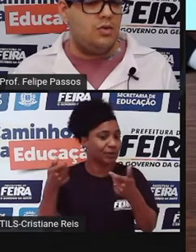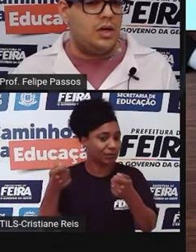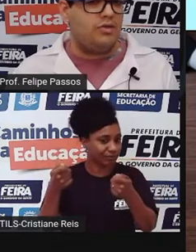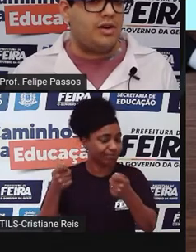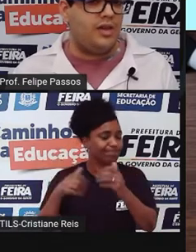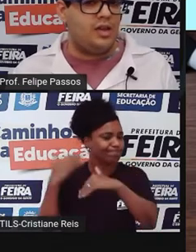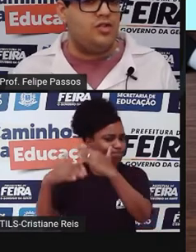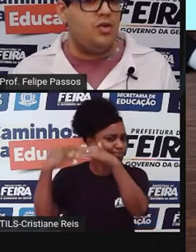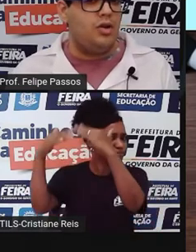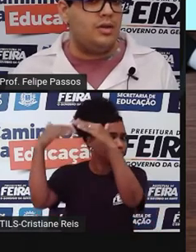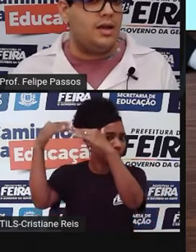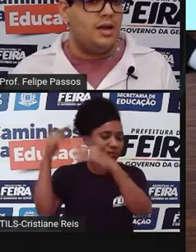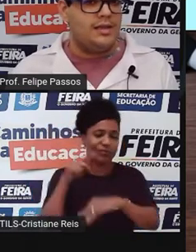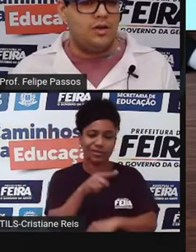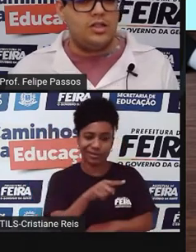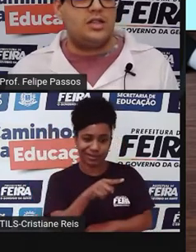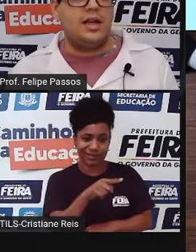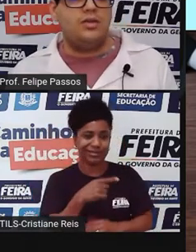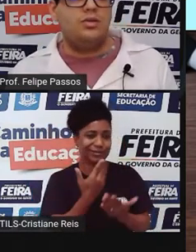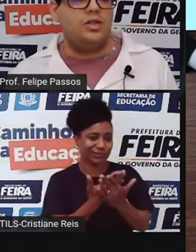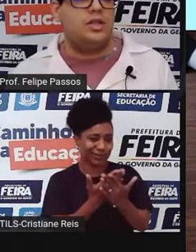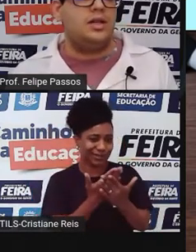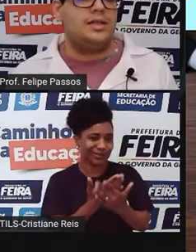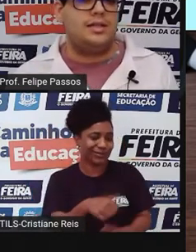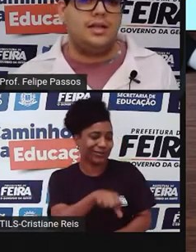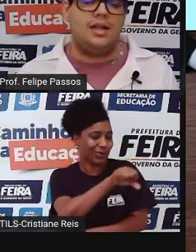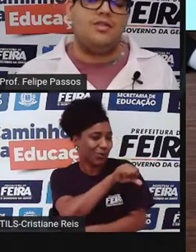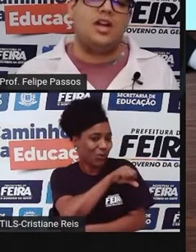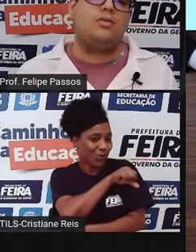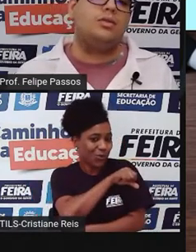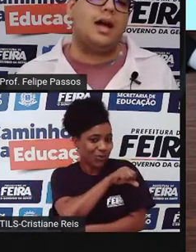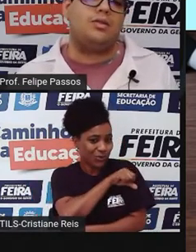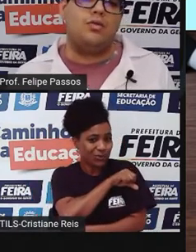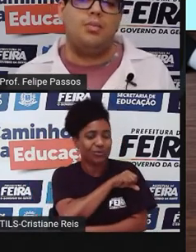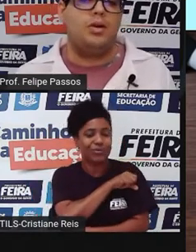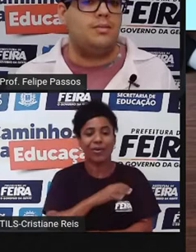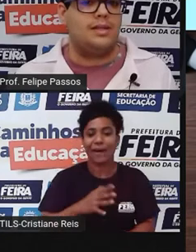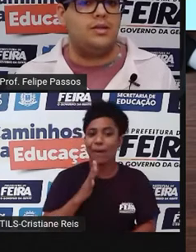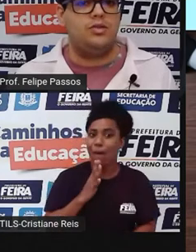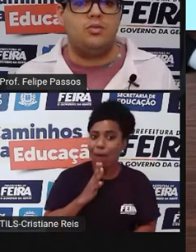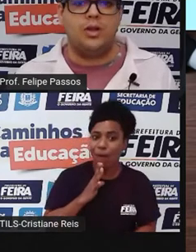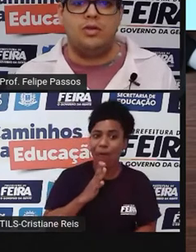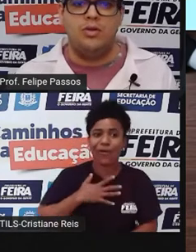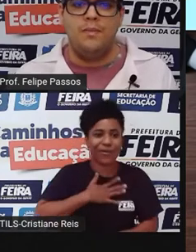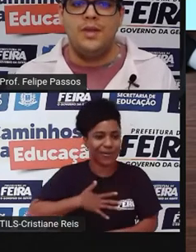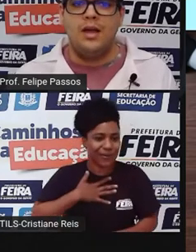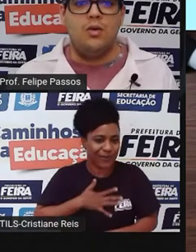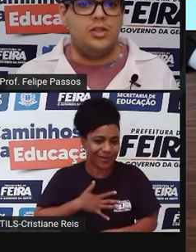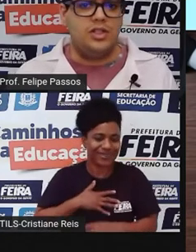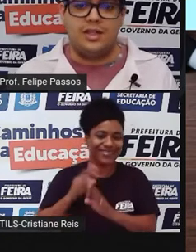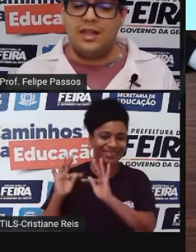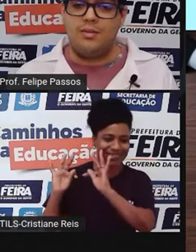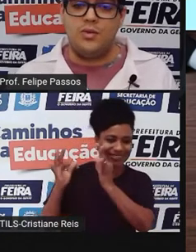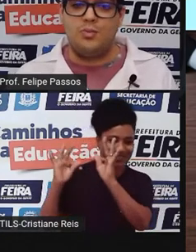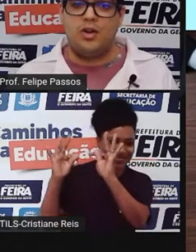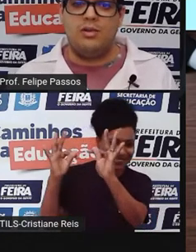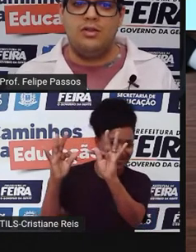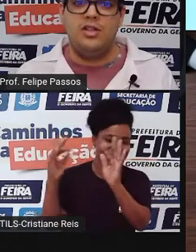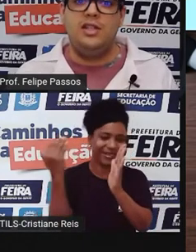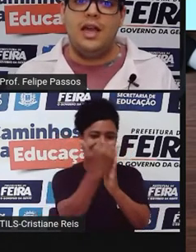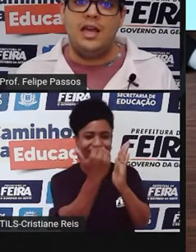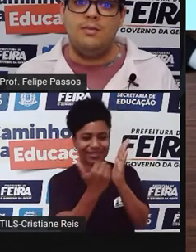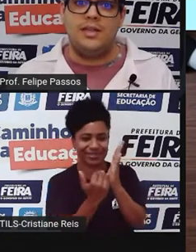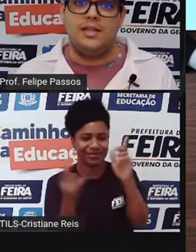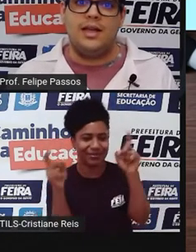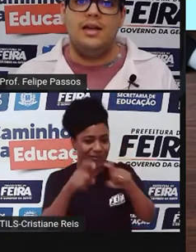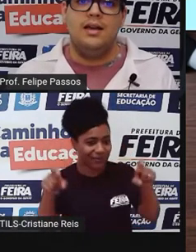aí no nono ano, já fiquem de olho, né? Você gosta de tecnologias? Você teve já contato com programação de computador? Hoje em dia tem também os programadores